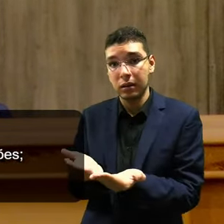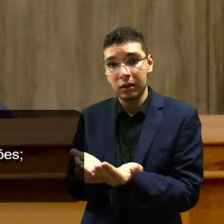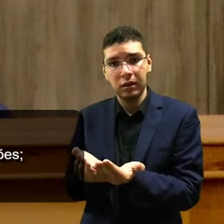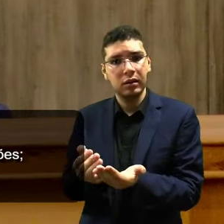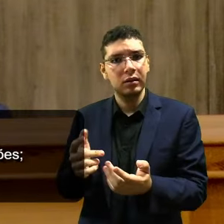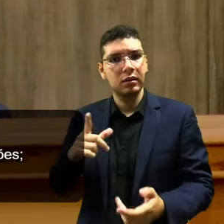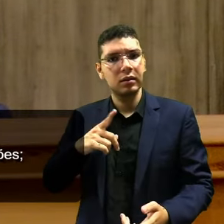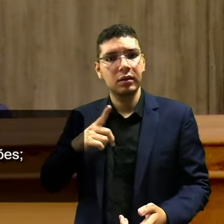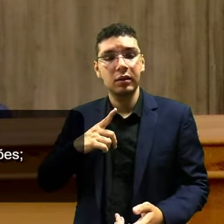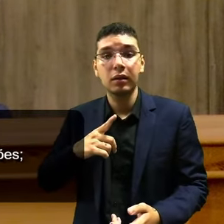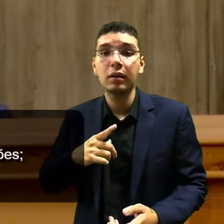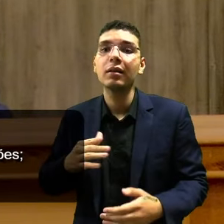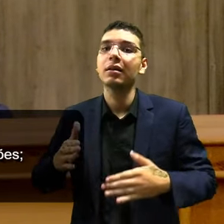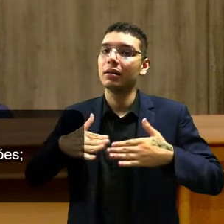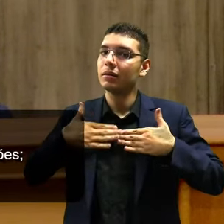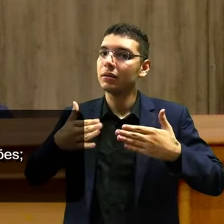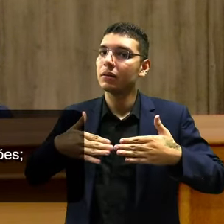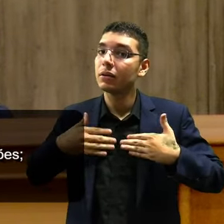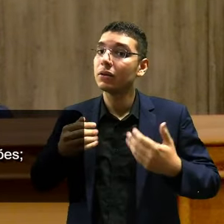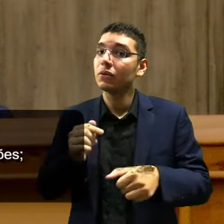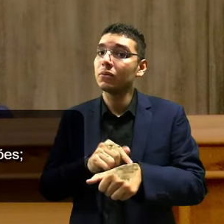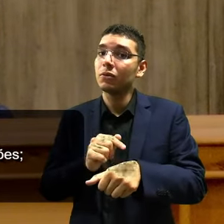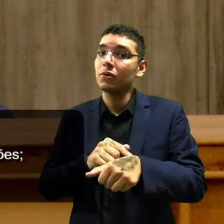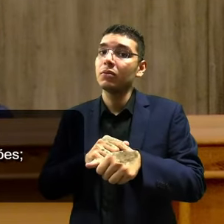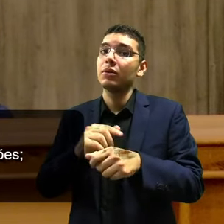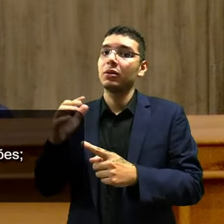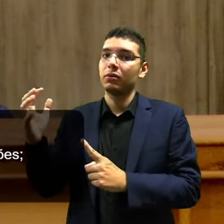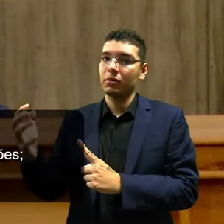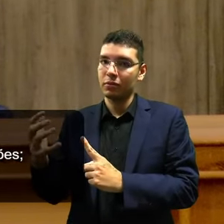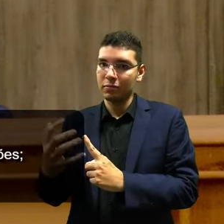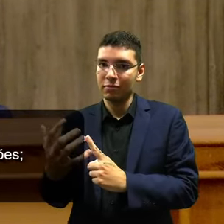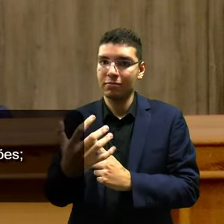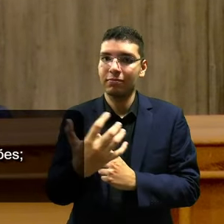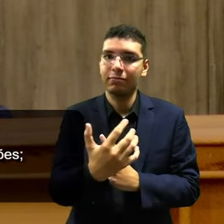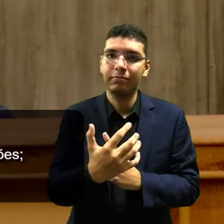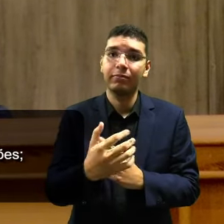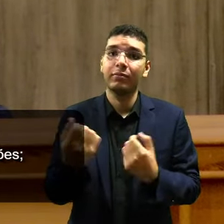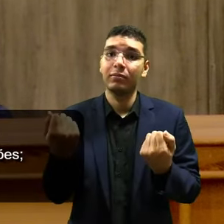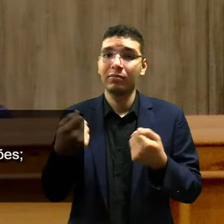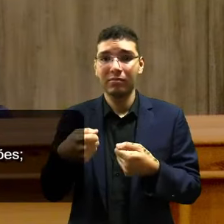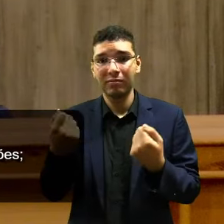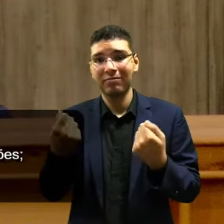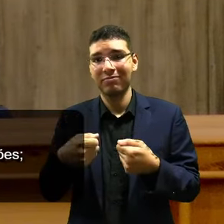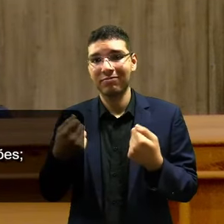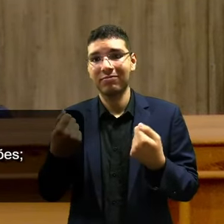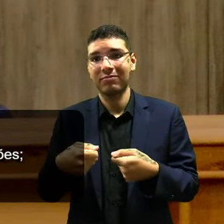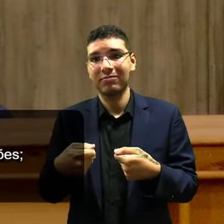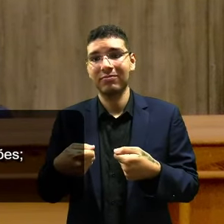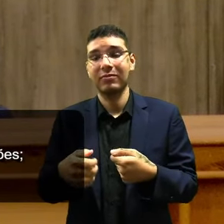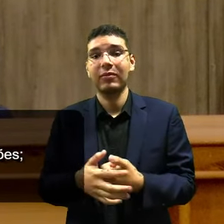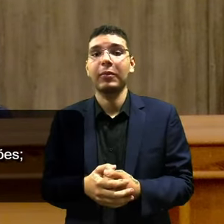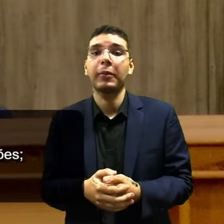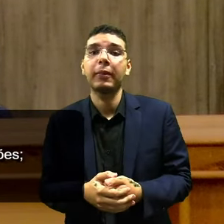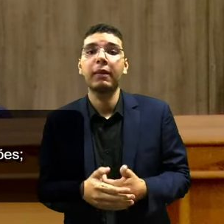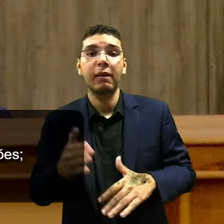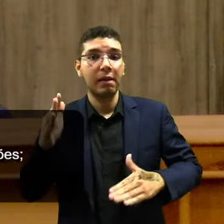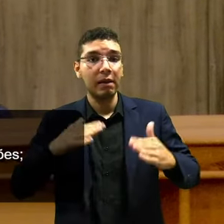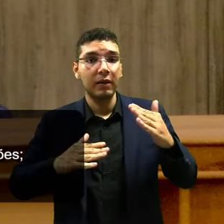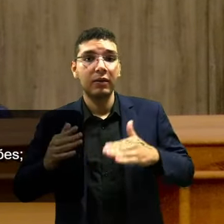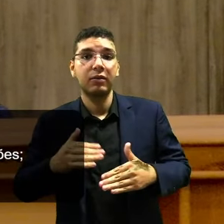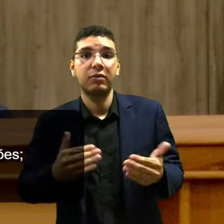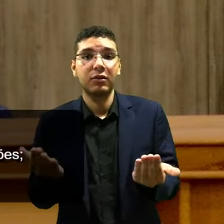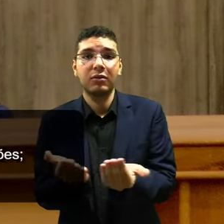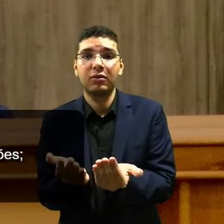pastor eu repreendo tem que ter já essa tua saliensa já é para